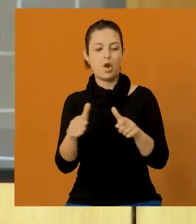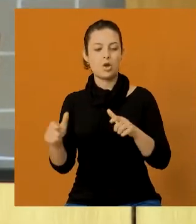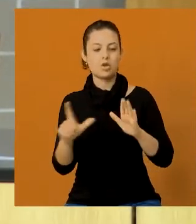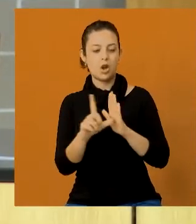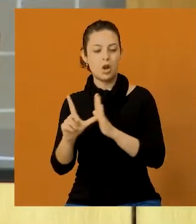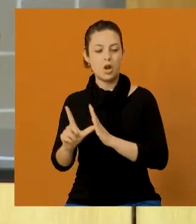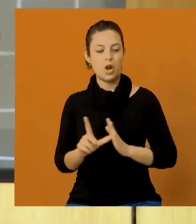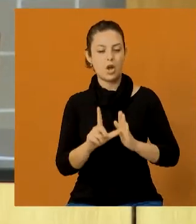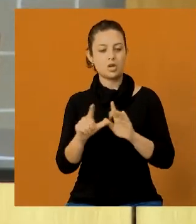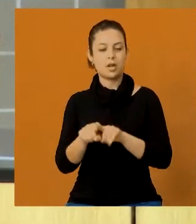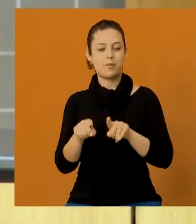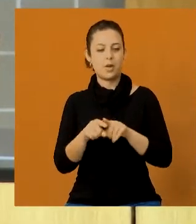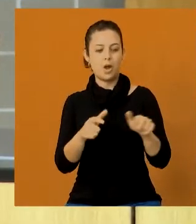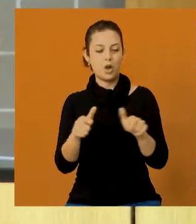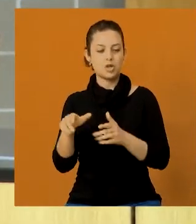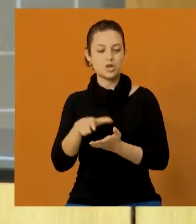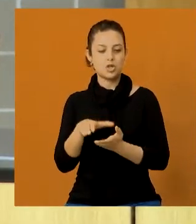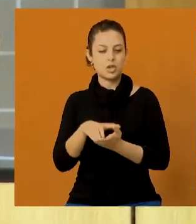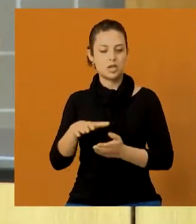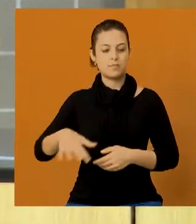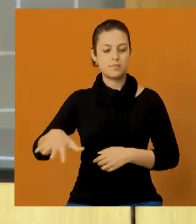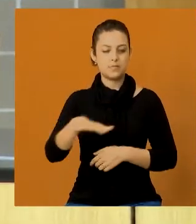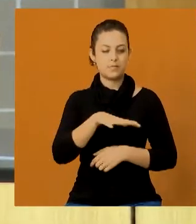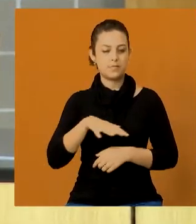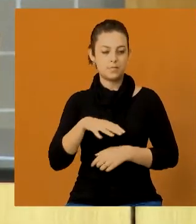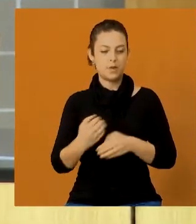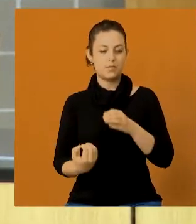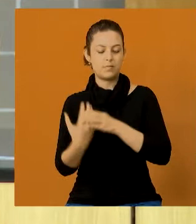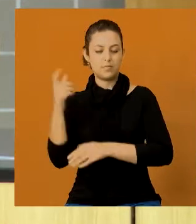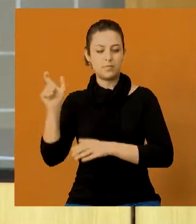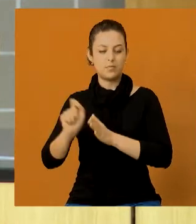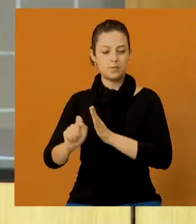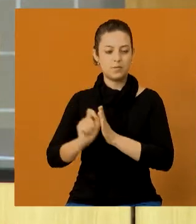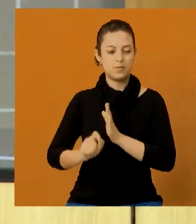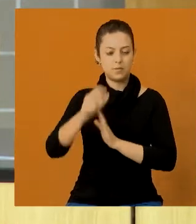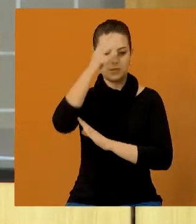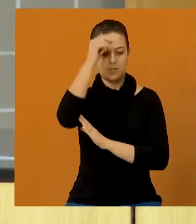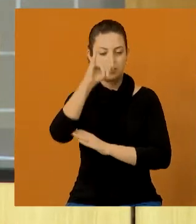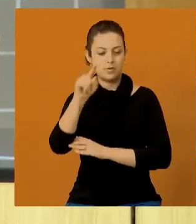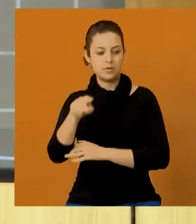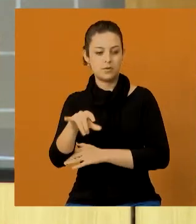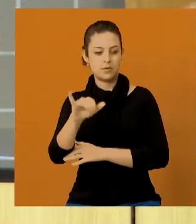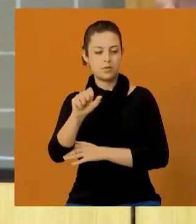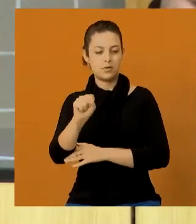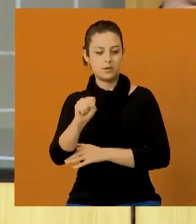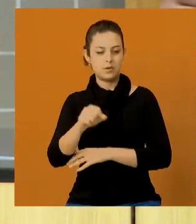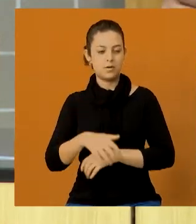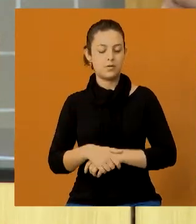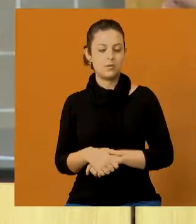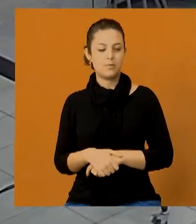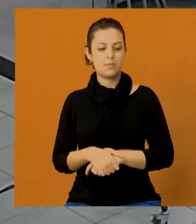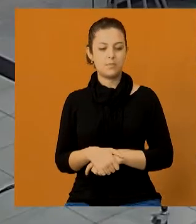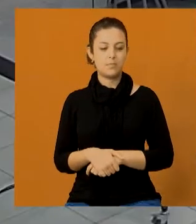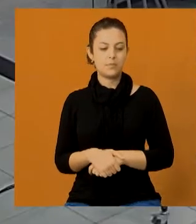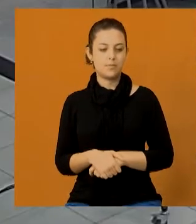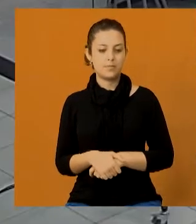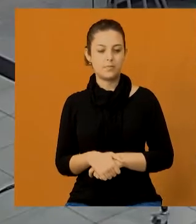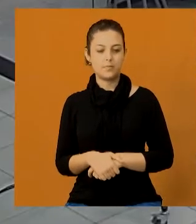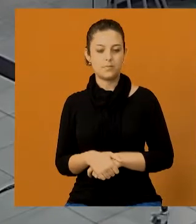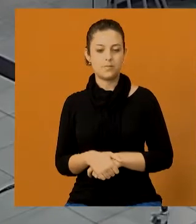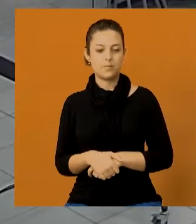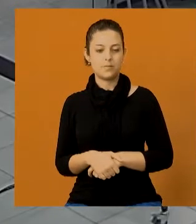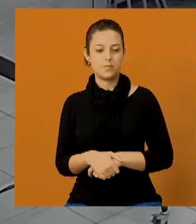estabelecimentos comerciais no âmbito do município de Jacareí. Autoria: Prefeito Municipal Isaías José de Santana.